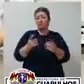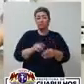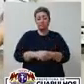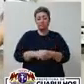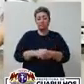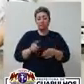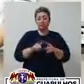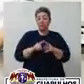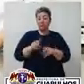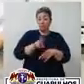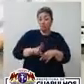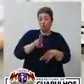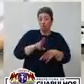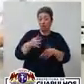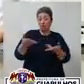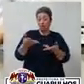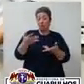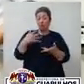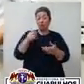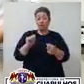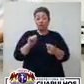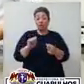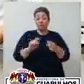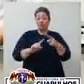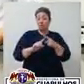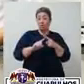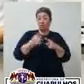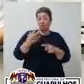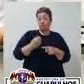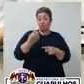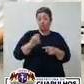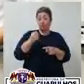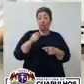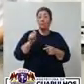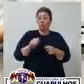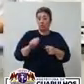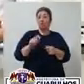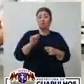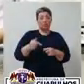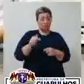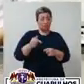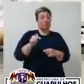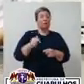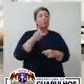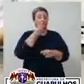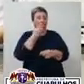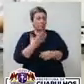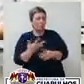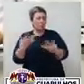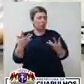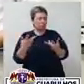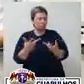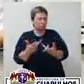vocês vão vender. Aqui foi utilizado, esse recheio que foi utilizado nessa aula de hoje, dá para se cobrar os 7 reais